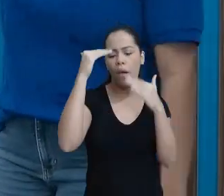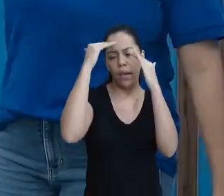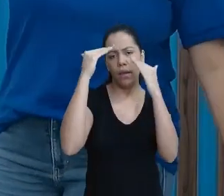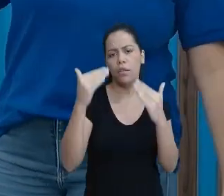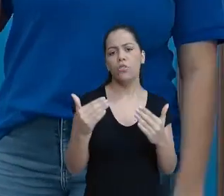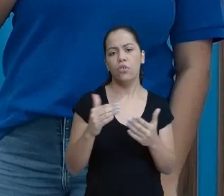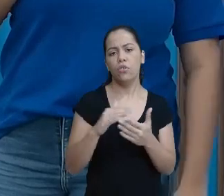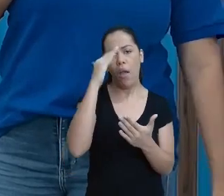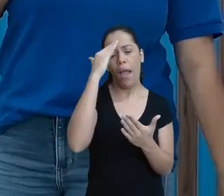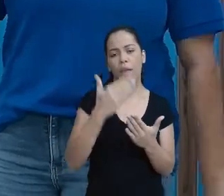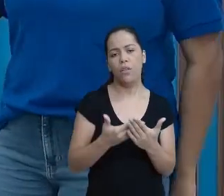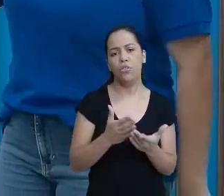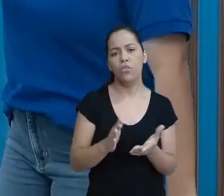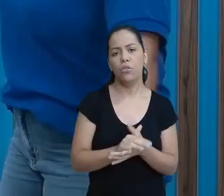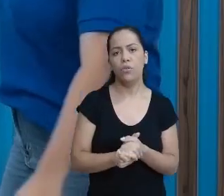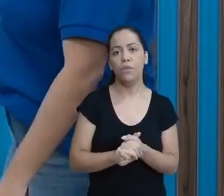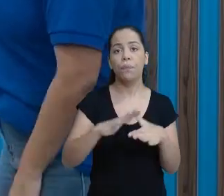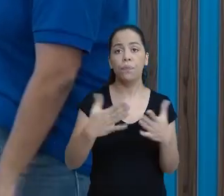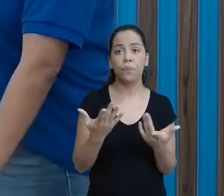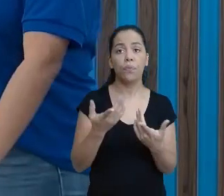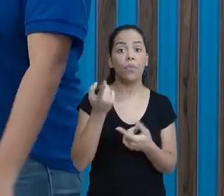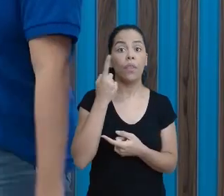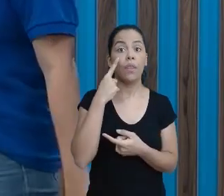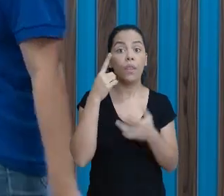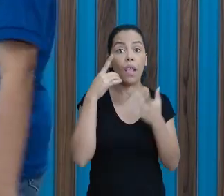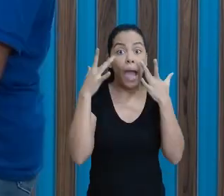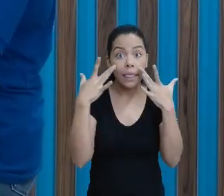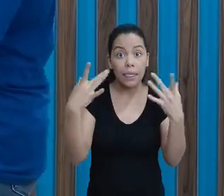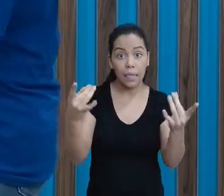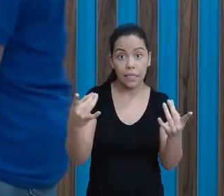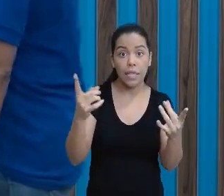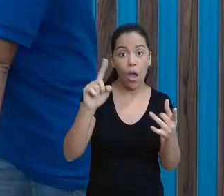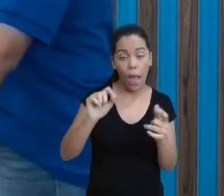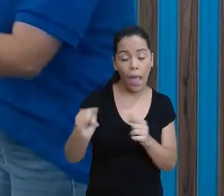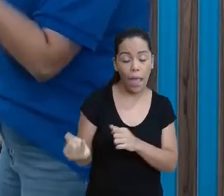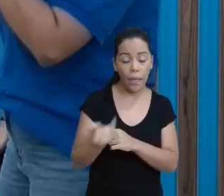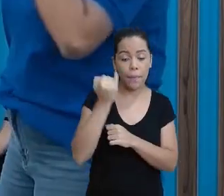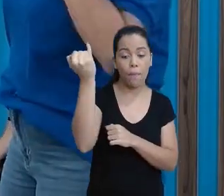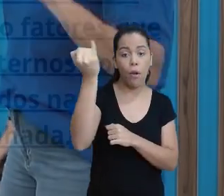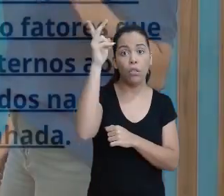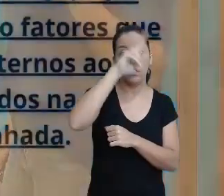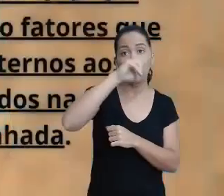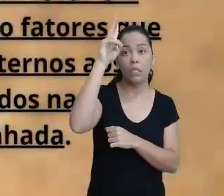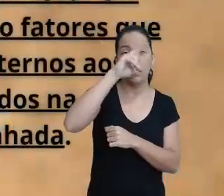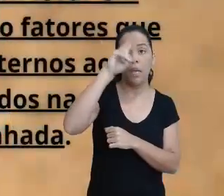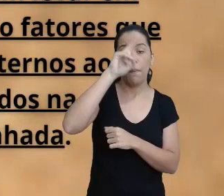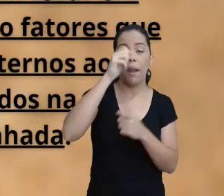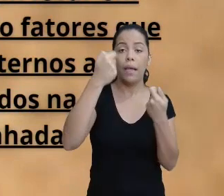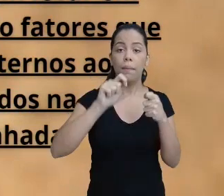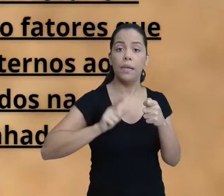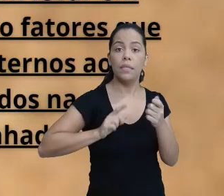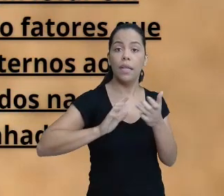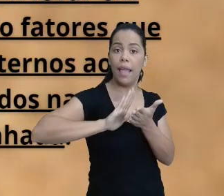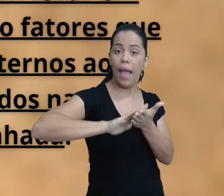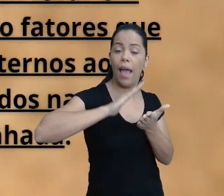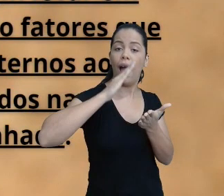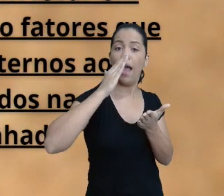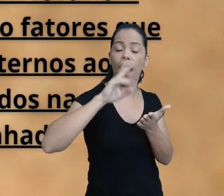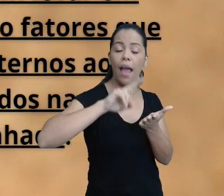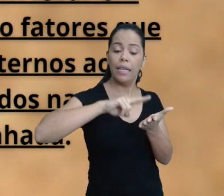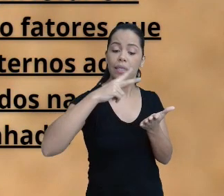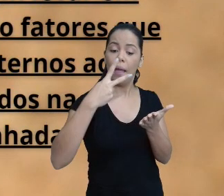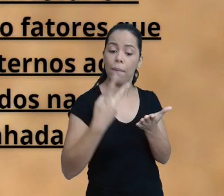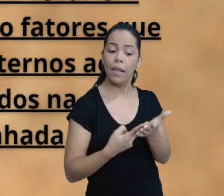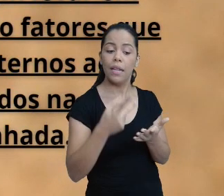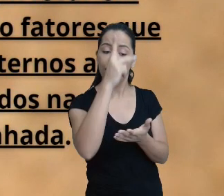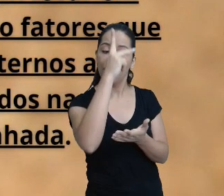Então, atenção, gente. Vale lembrar que nas resenhas críticas impera a interpretação do resenhista. Porém,